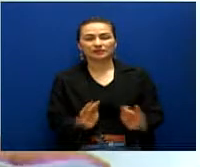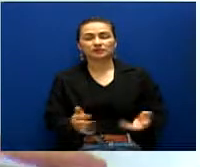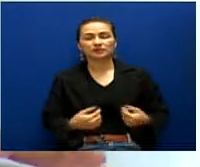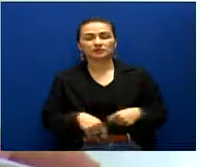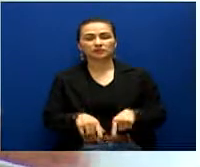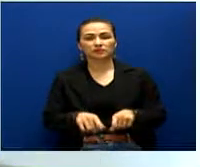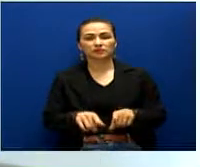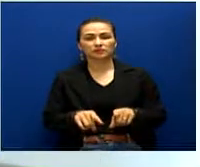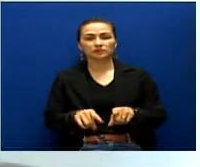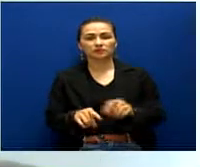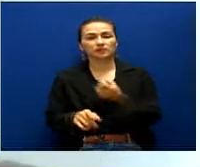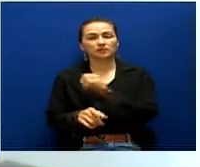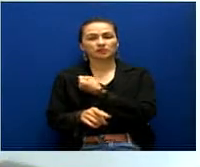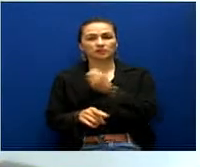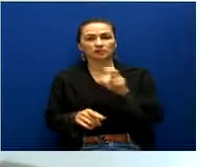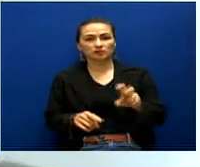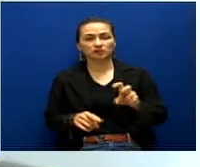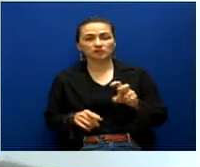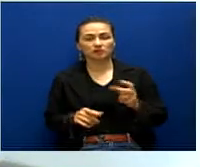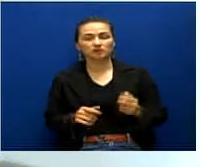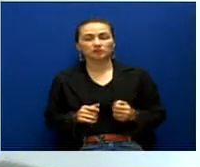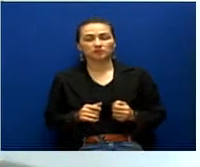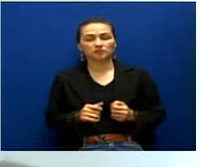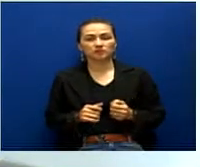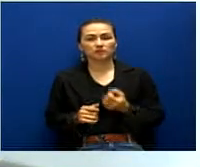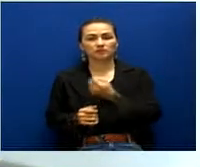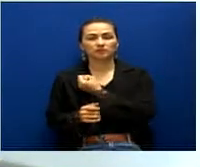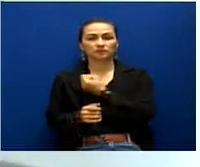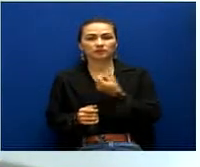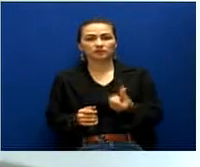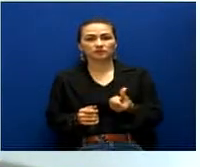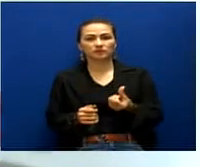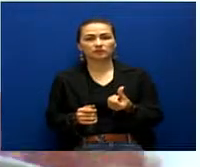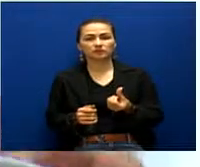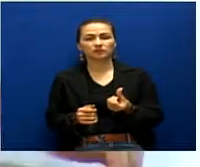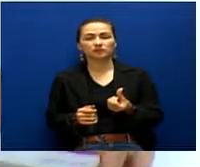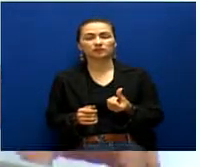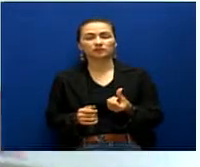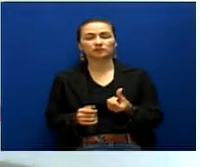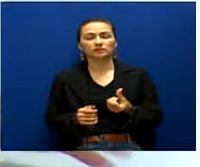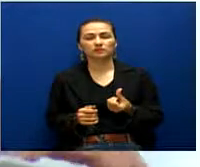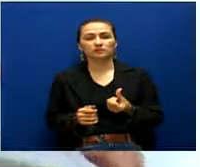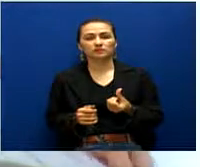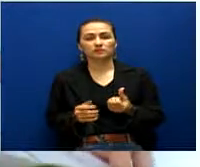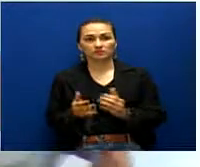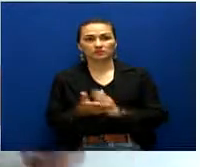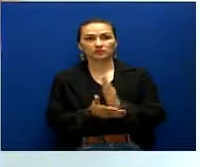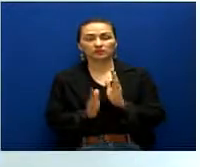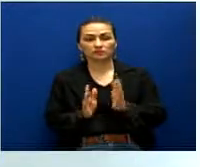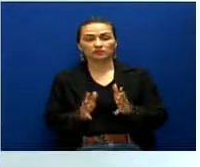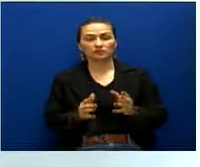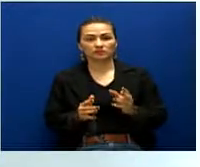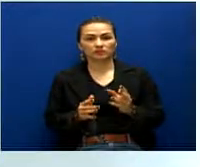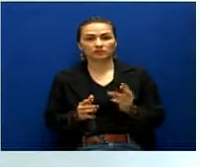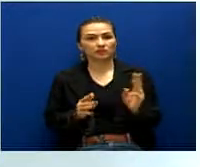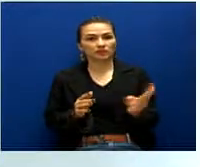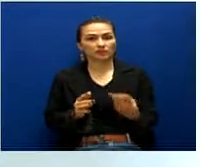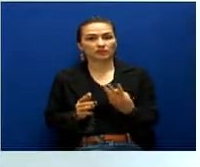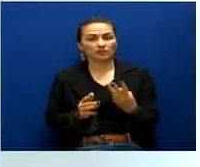5, e a 6, que é a garantia de que a 6 foi aprovada, essas 3 foram